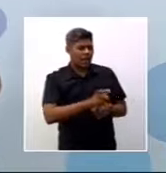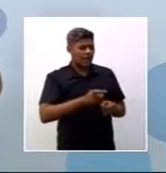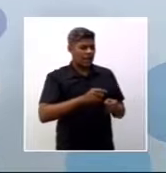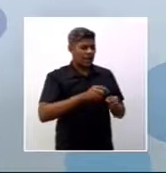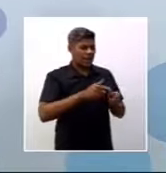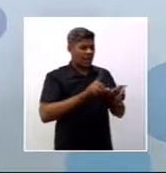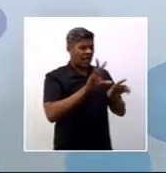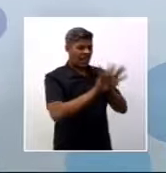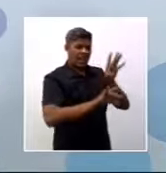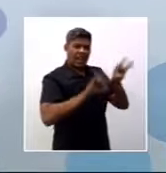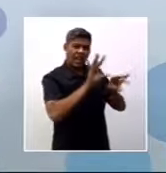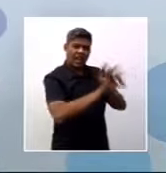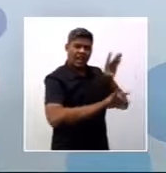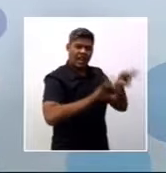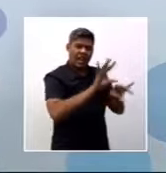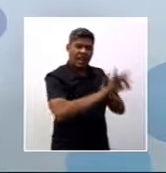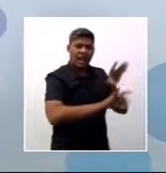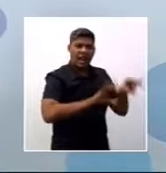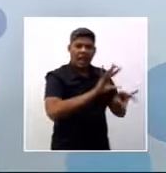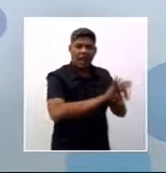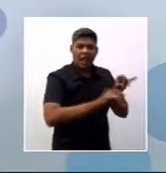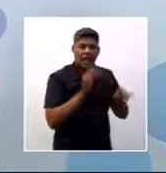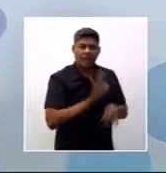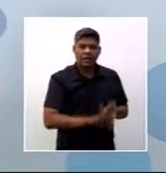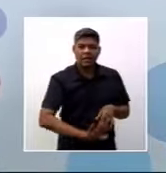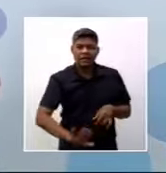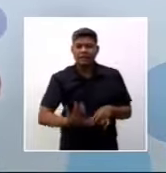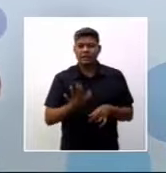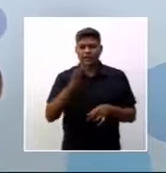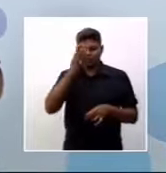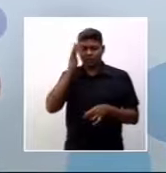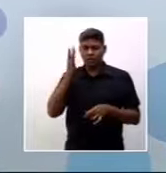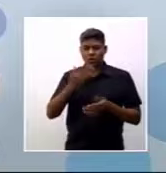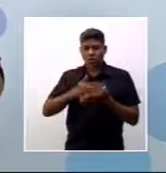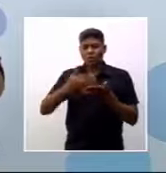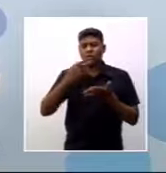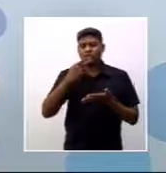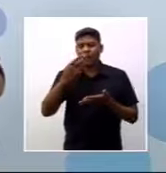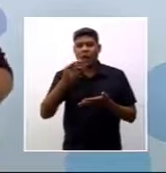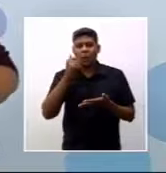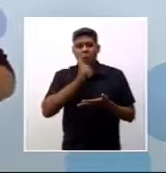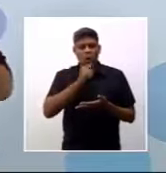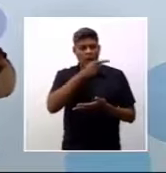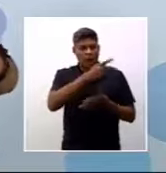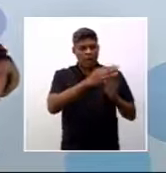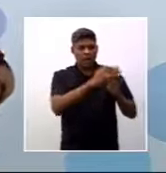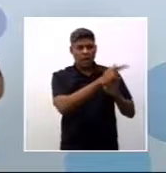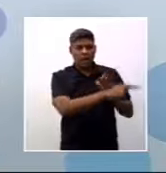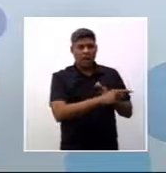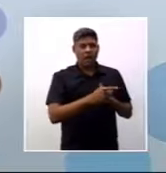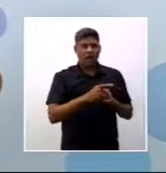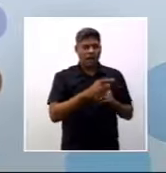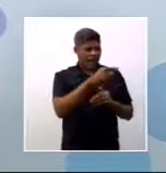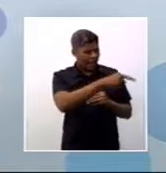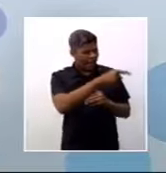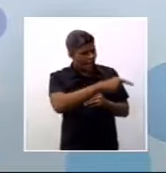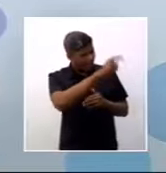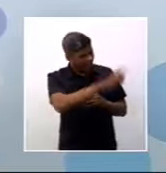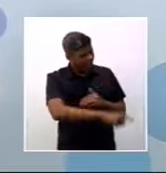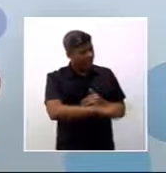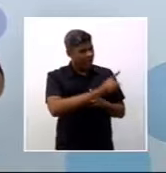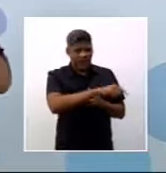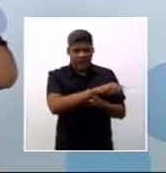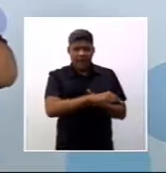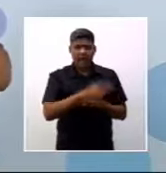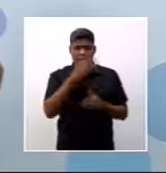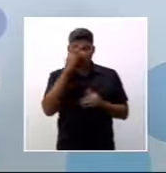dizendo crianças né tudo mais e aí as pessoas começaram a falar que era uma moça que morava lá fora é fulana fulana fulana mas